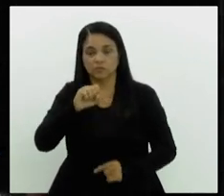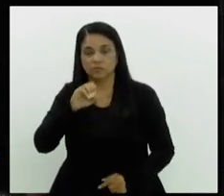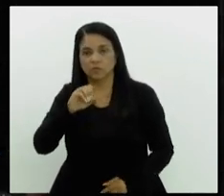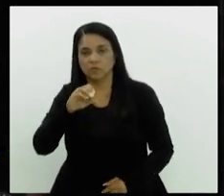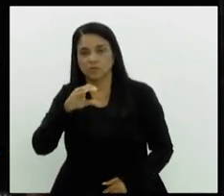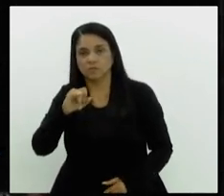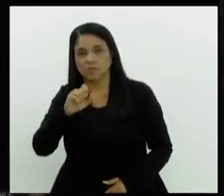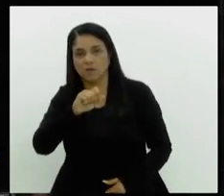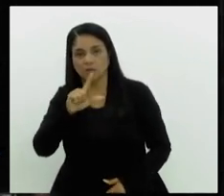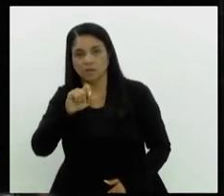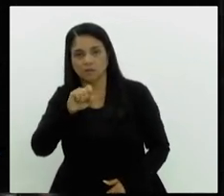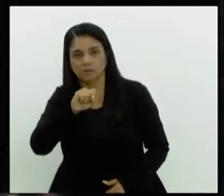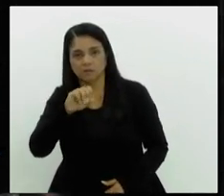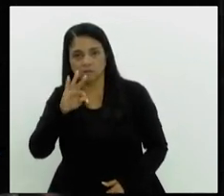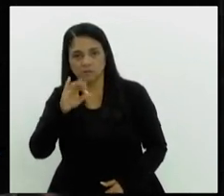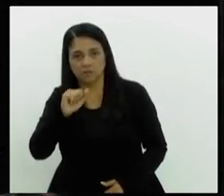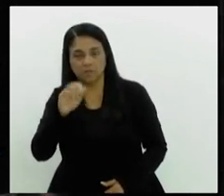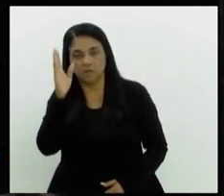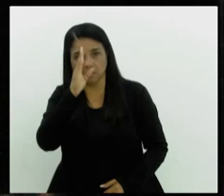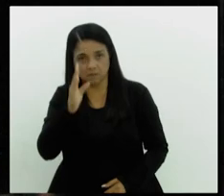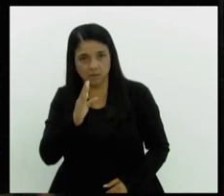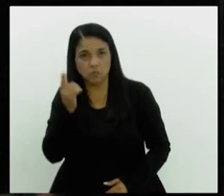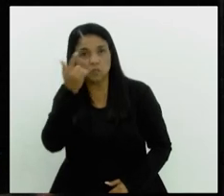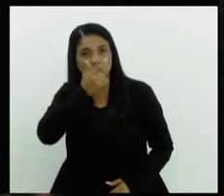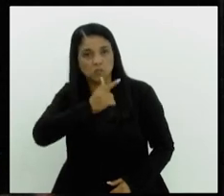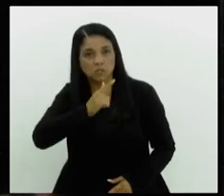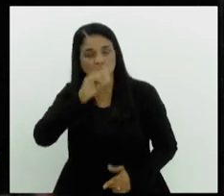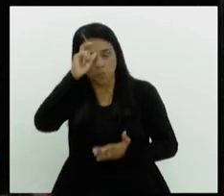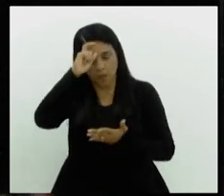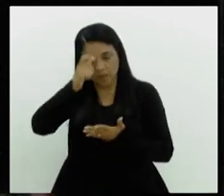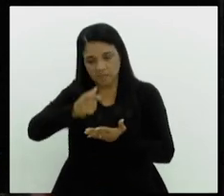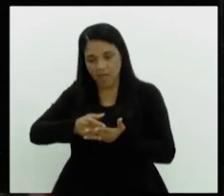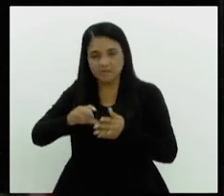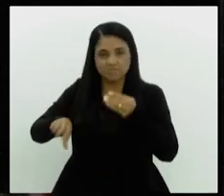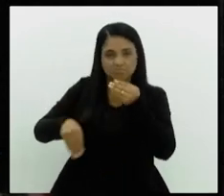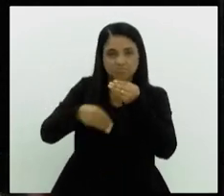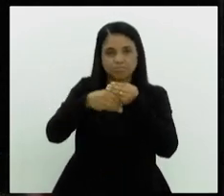conseguiu emplacar mais uma tese estapafúrdia.